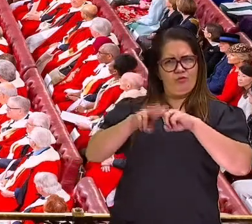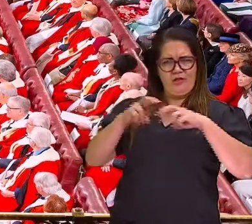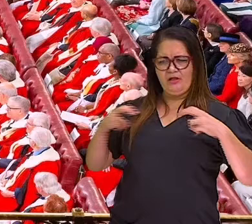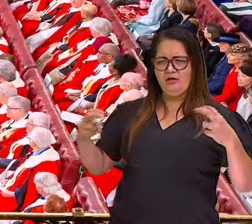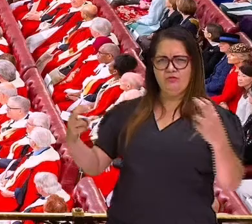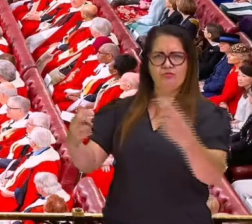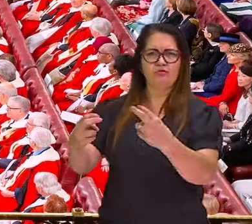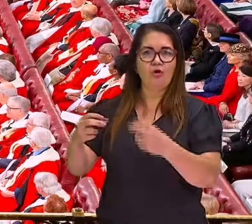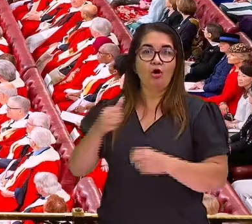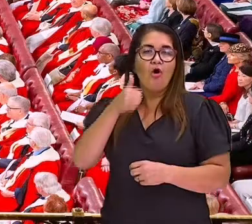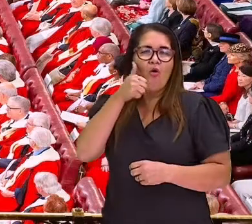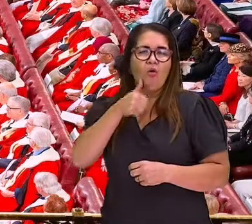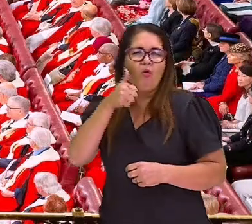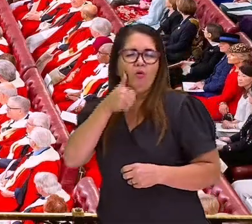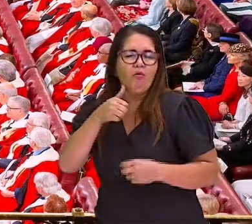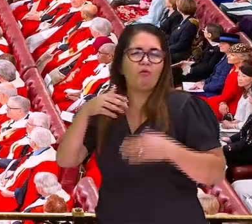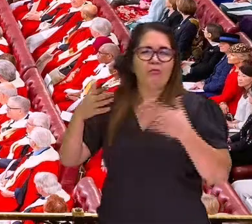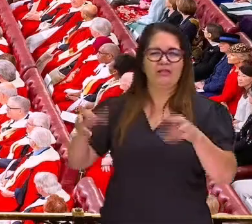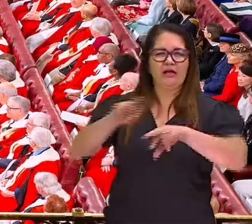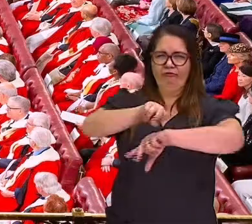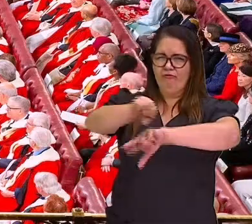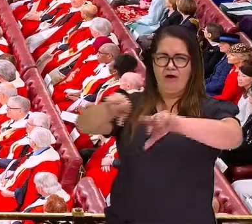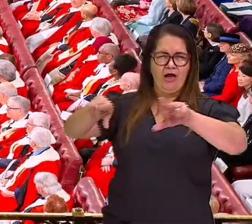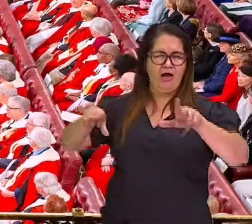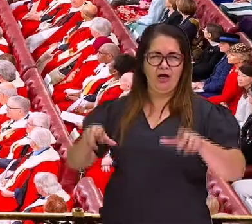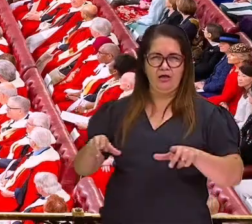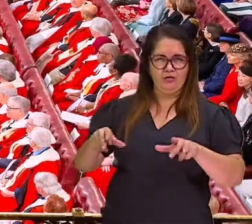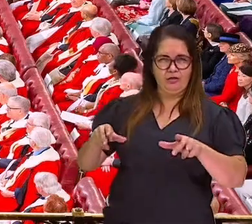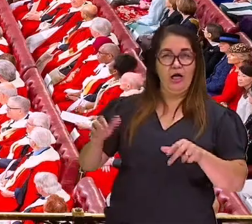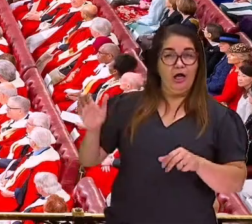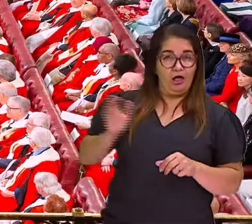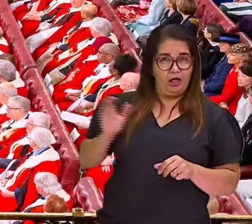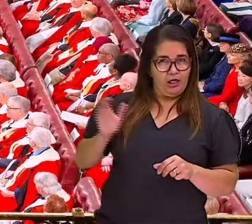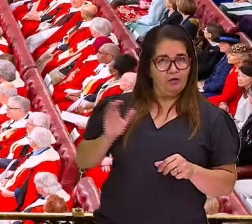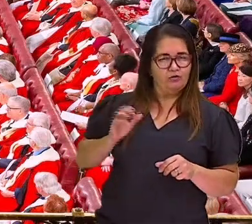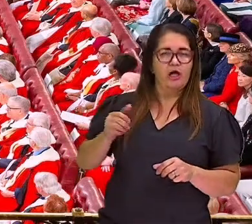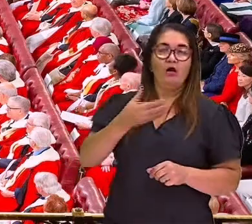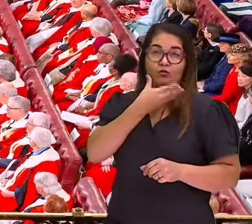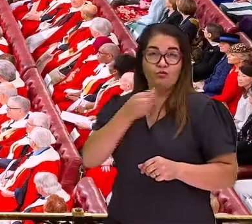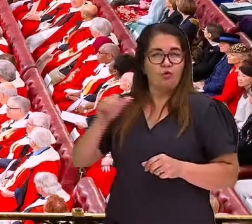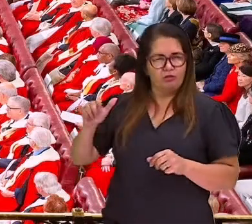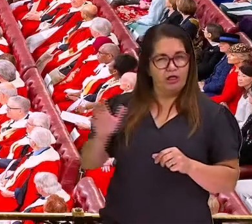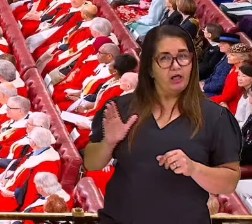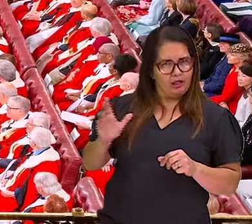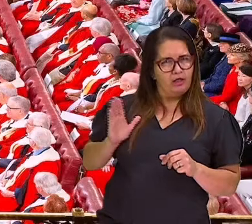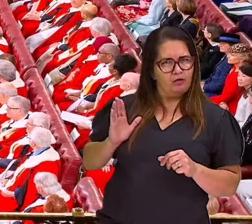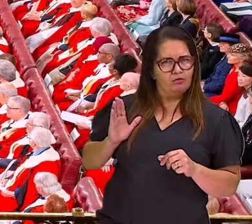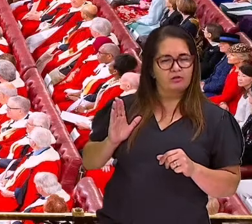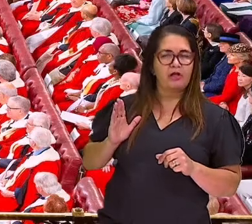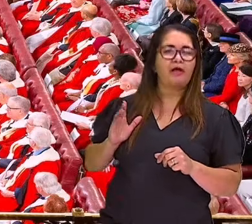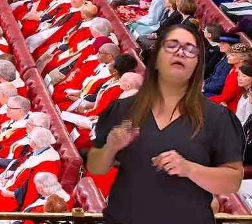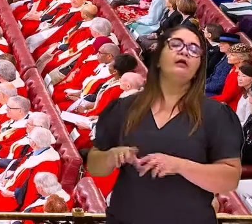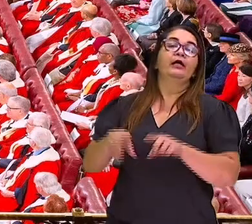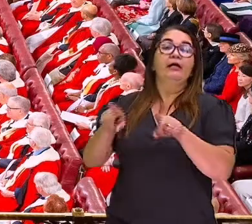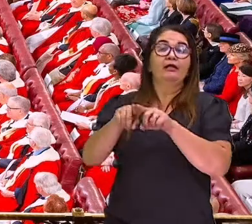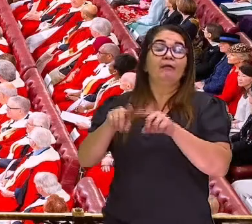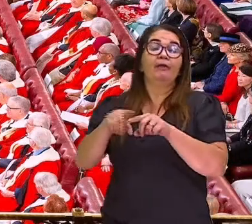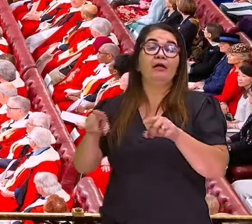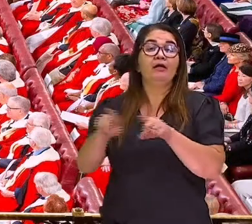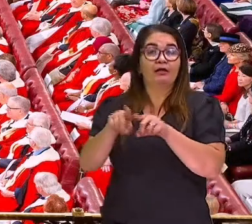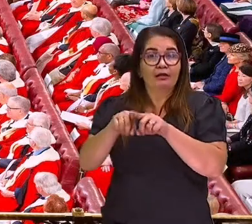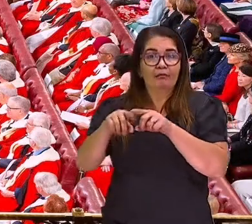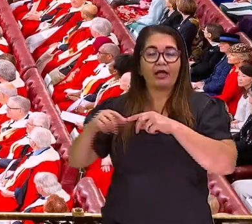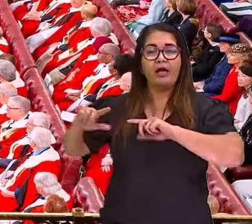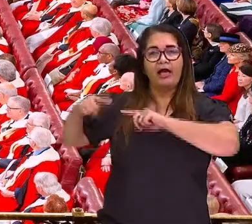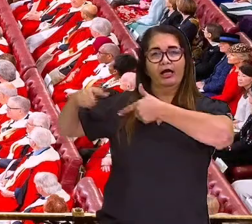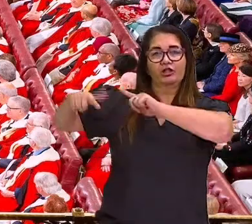nobres, duques, barões, condes, e é passado de pai para filho. E a Câmara dos Comuns